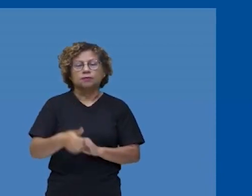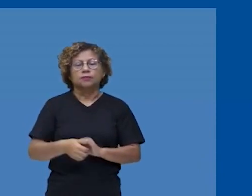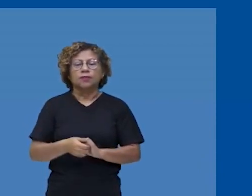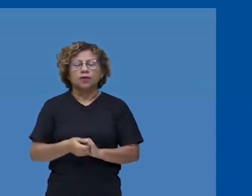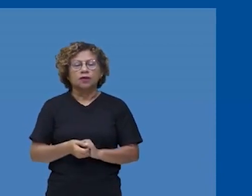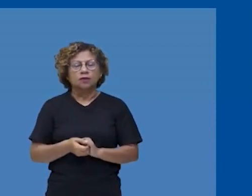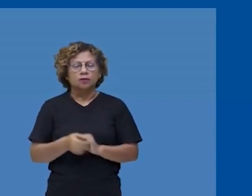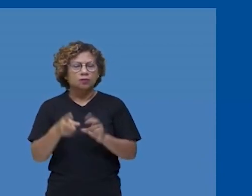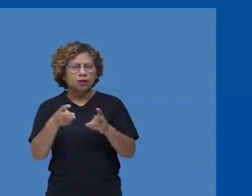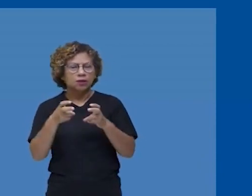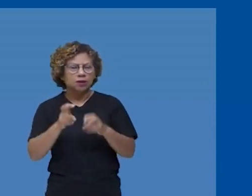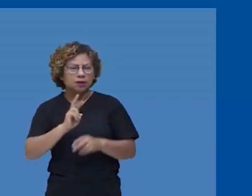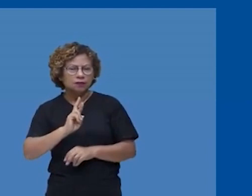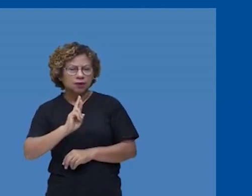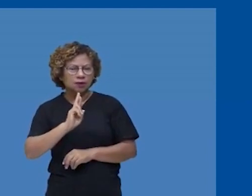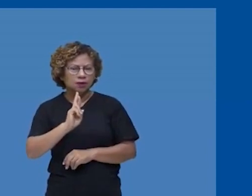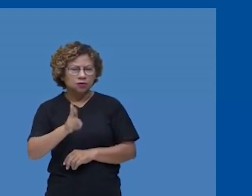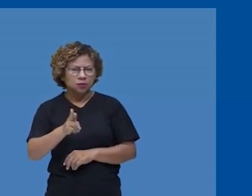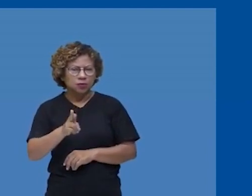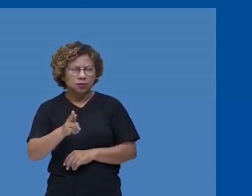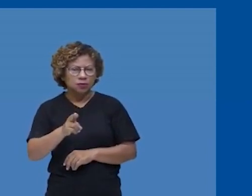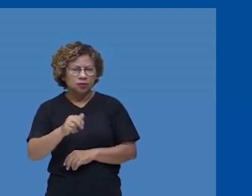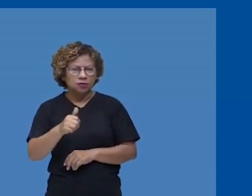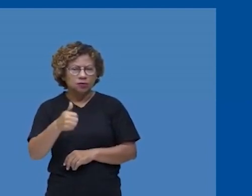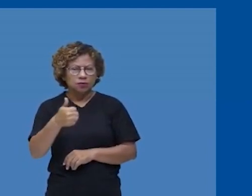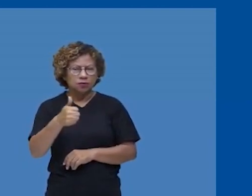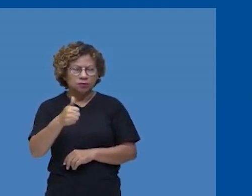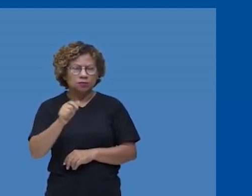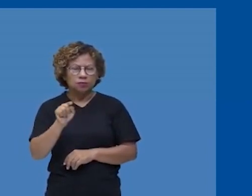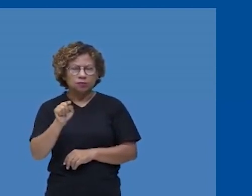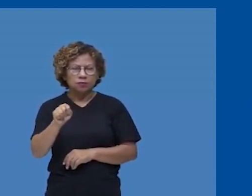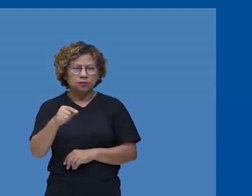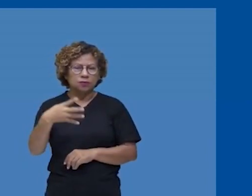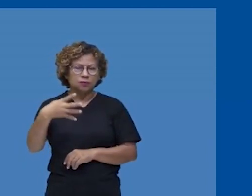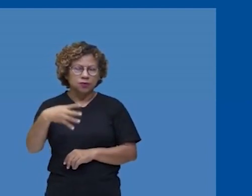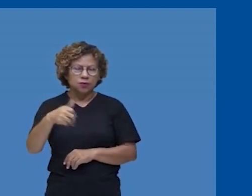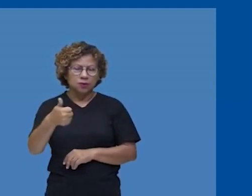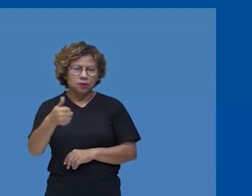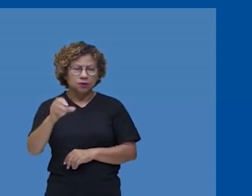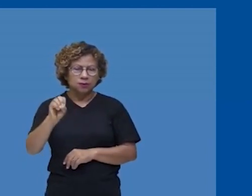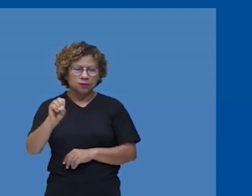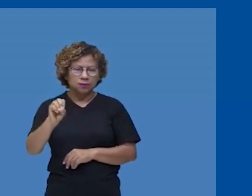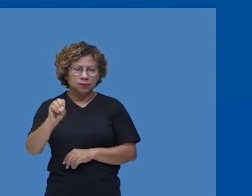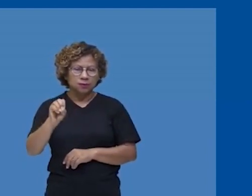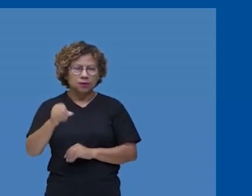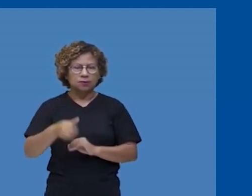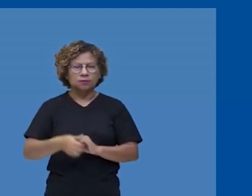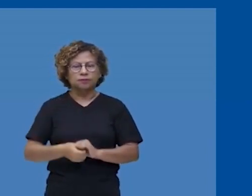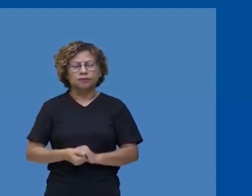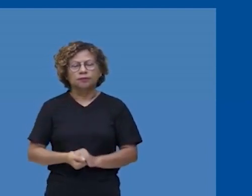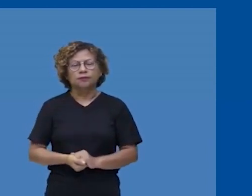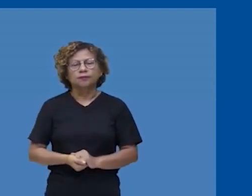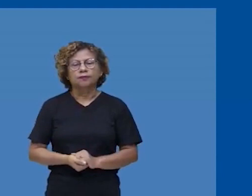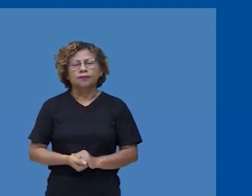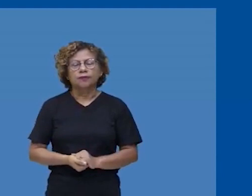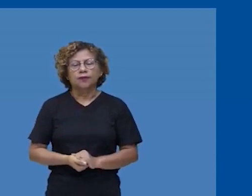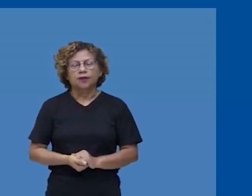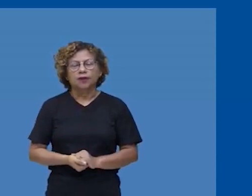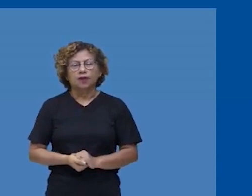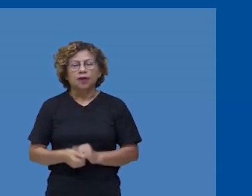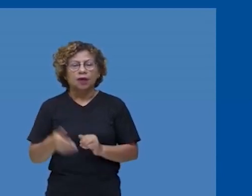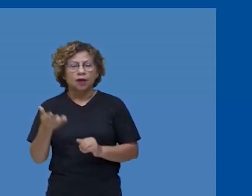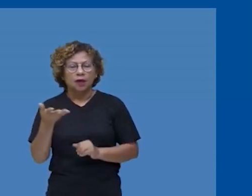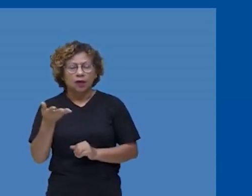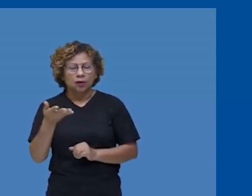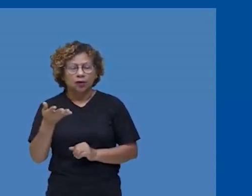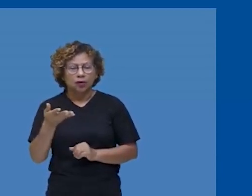valor com 3 casas decimais. Então, vamos colocar aqui como se fosse a letra C, tá bom? Só para a gente fixar um pouquinho